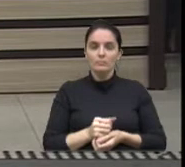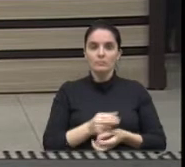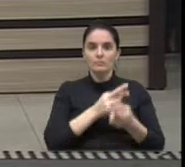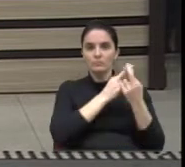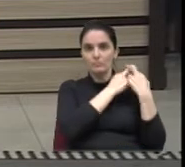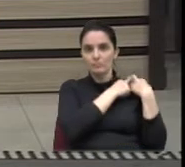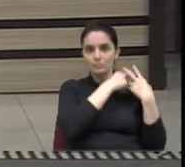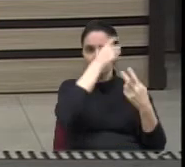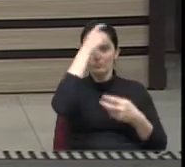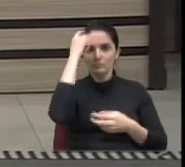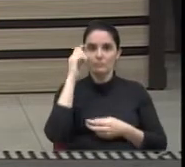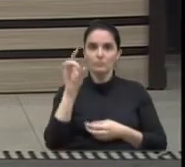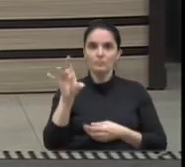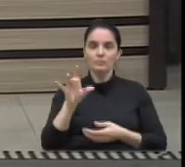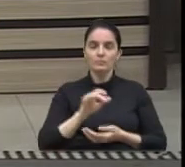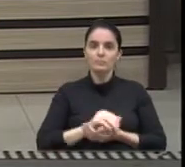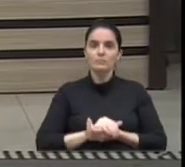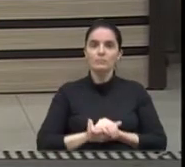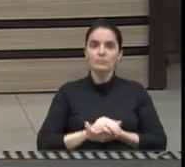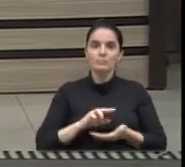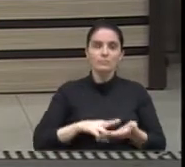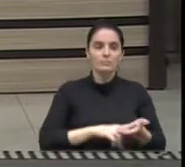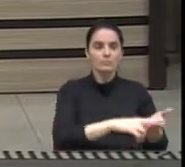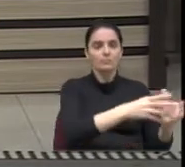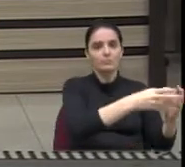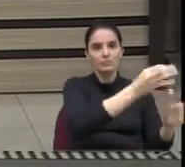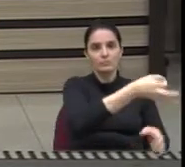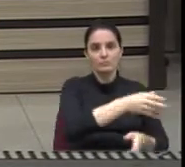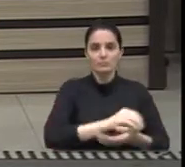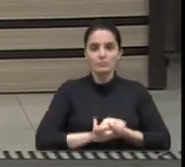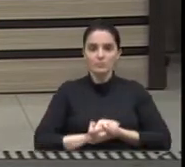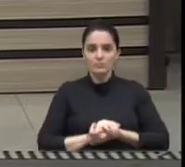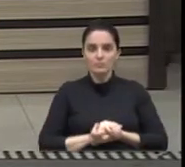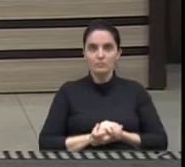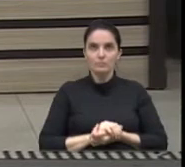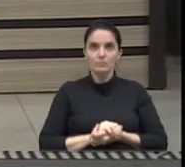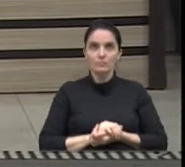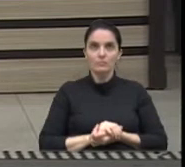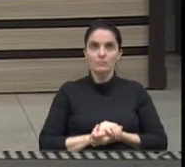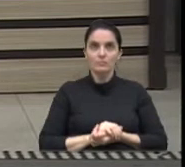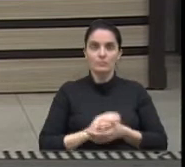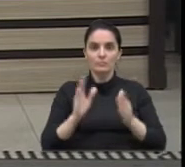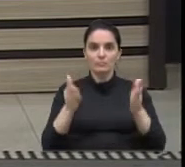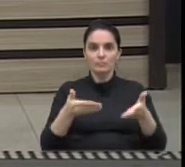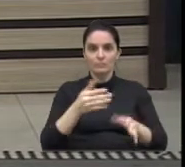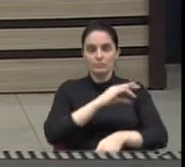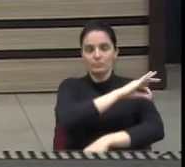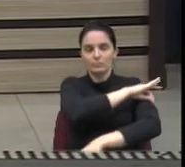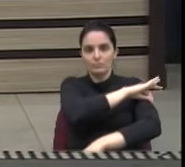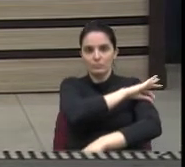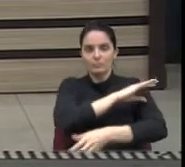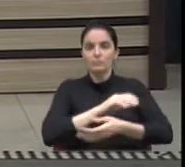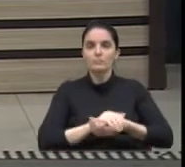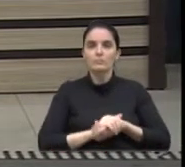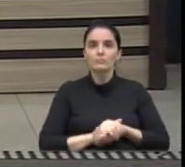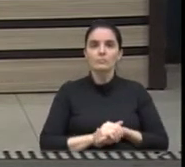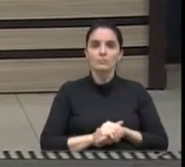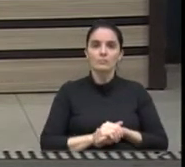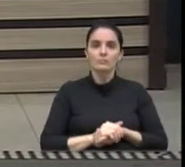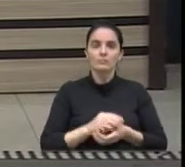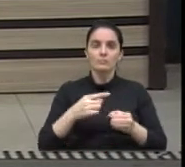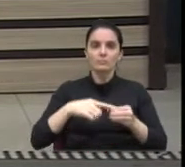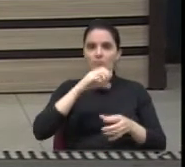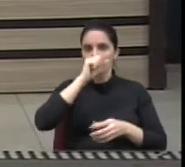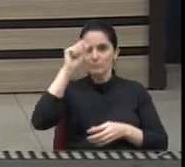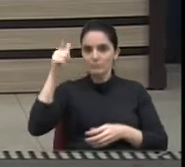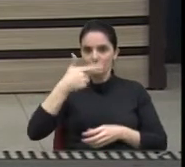Vereador Wagner Barbosa. As comissões competentes. Matéria recebida do senhor prefeito municipal. Limeira, 2